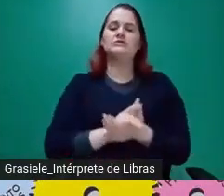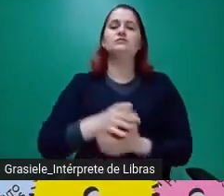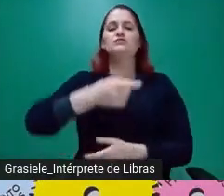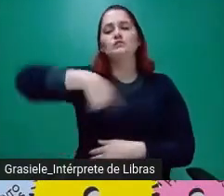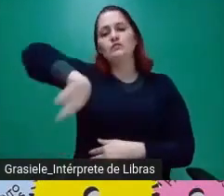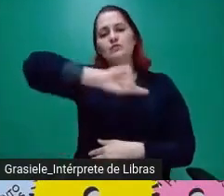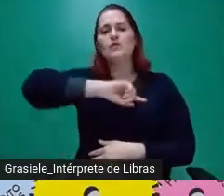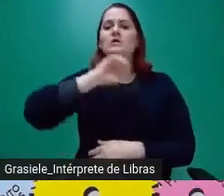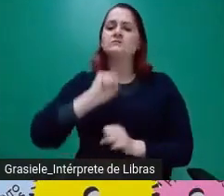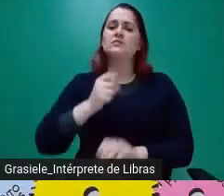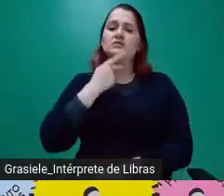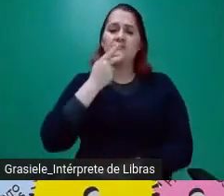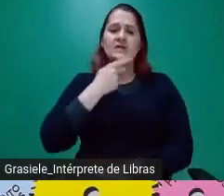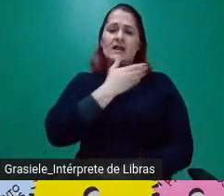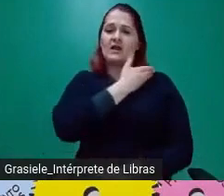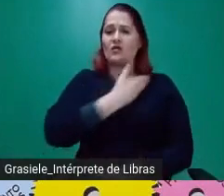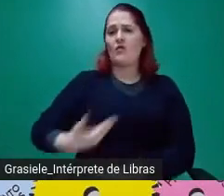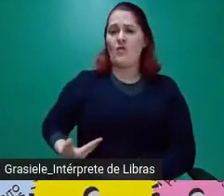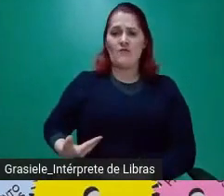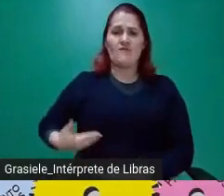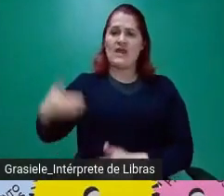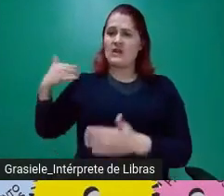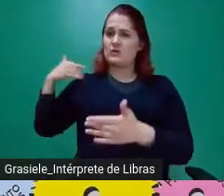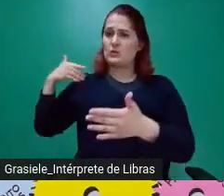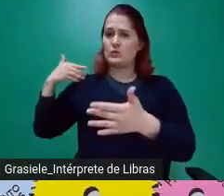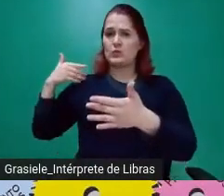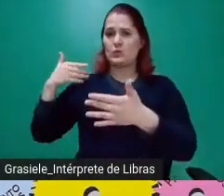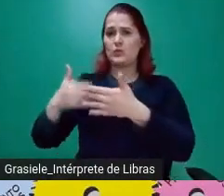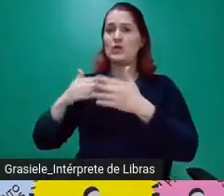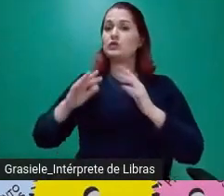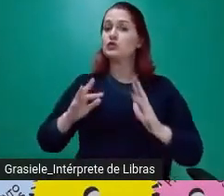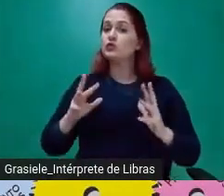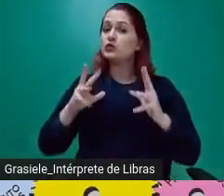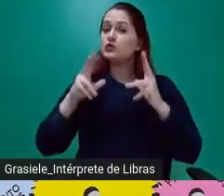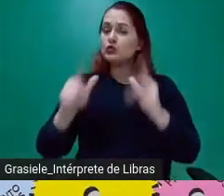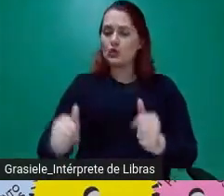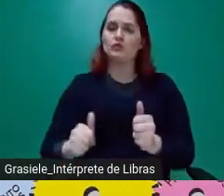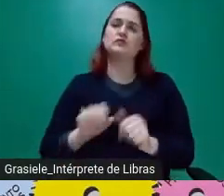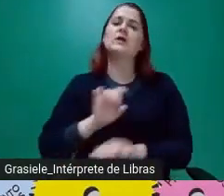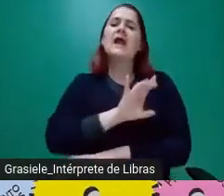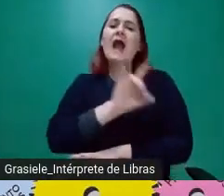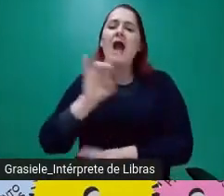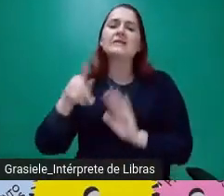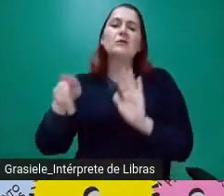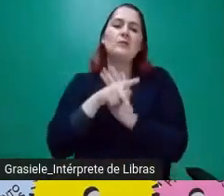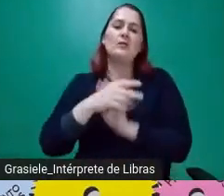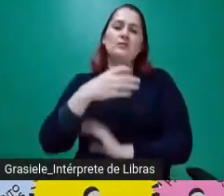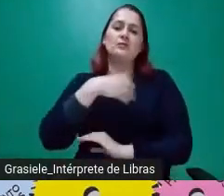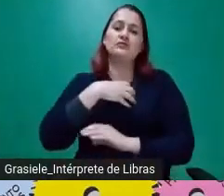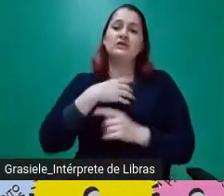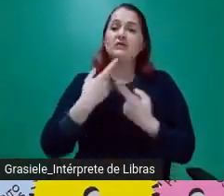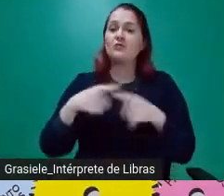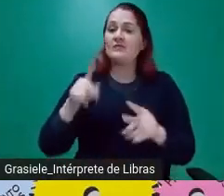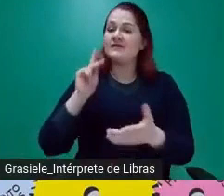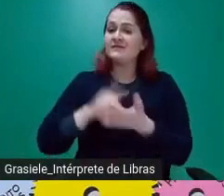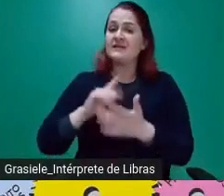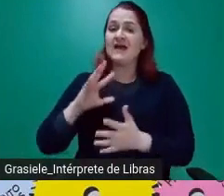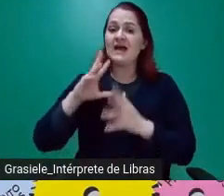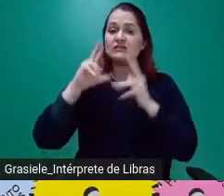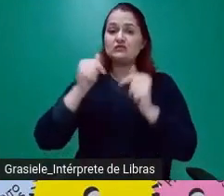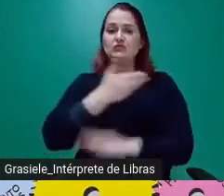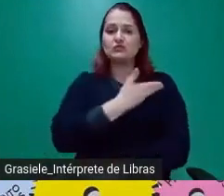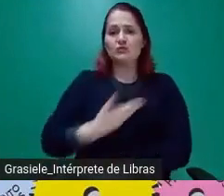tonalidades distintas, eles deram continuidade ao mesmo projeto estrutural do